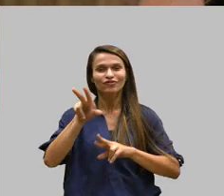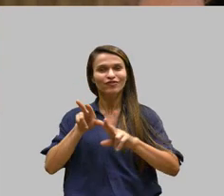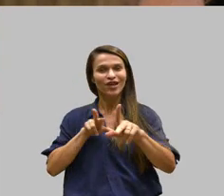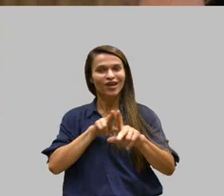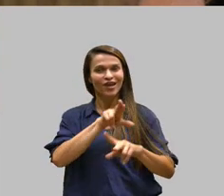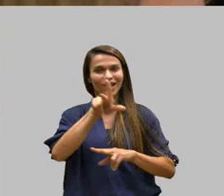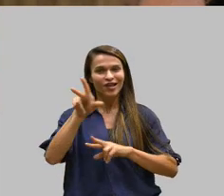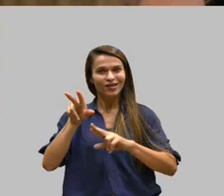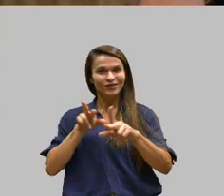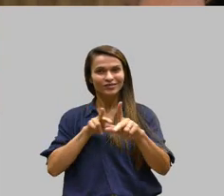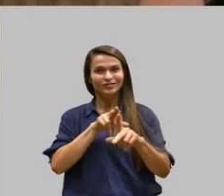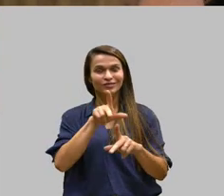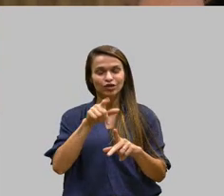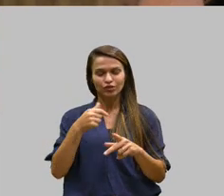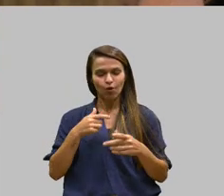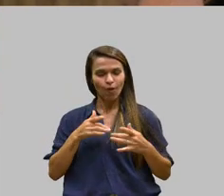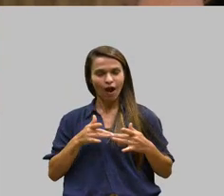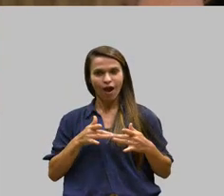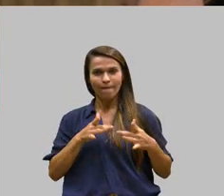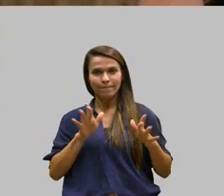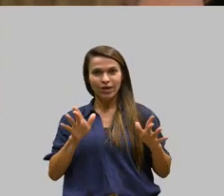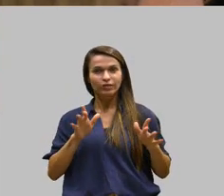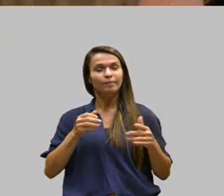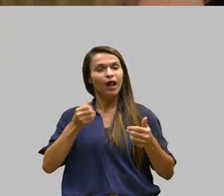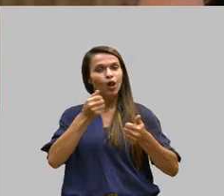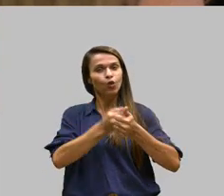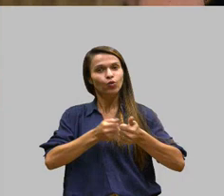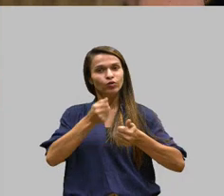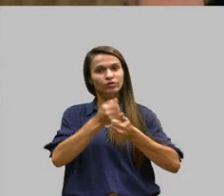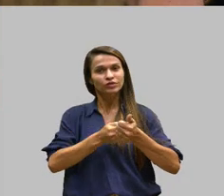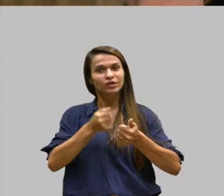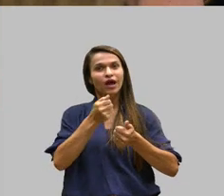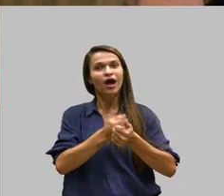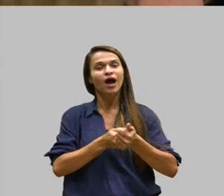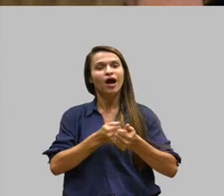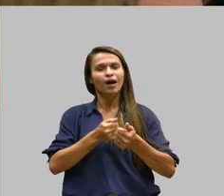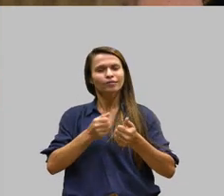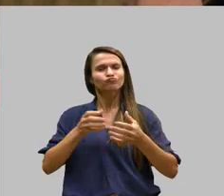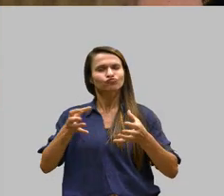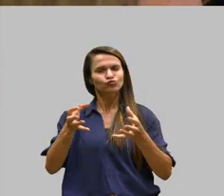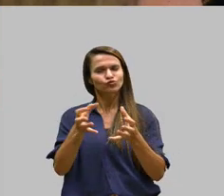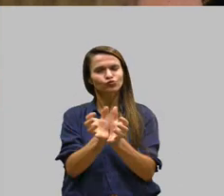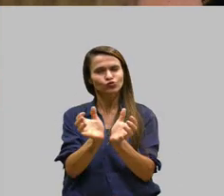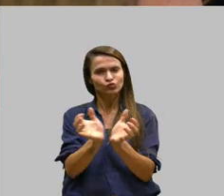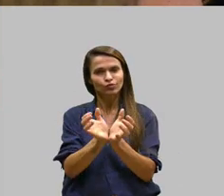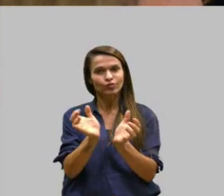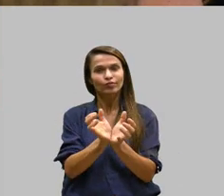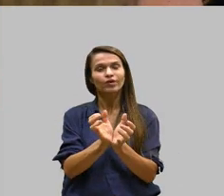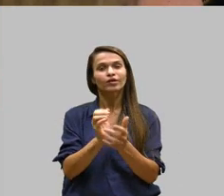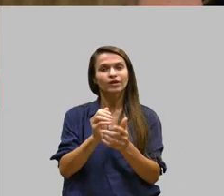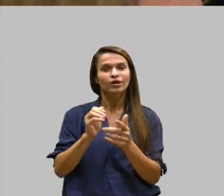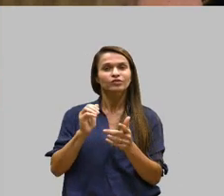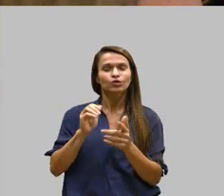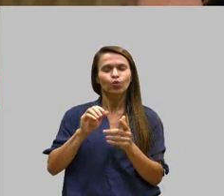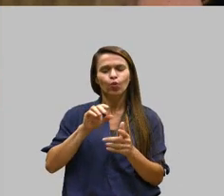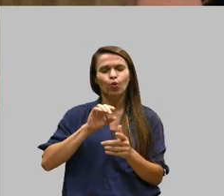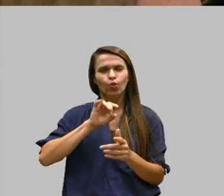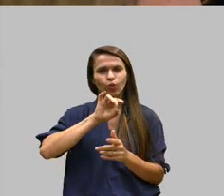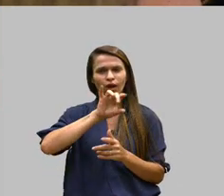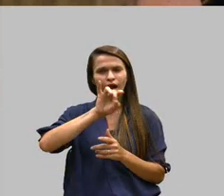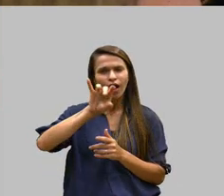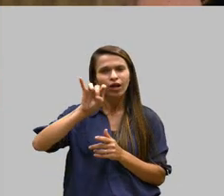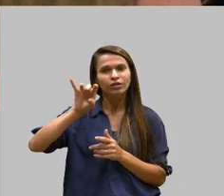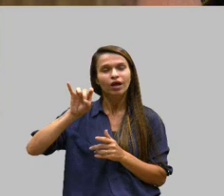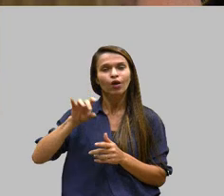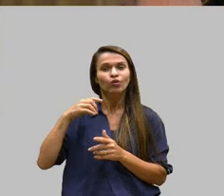disposição para lutar coletivamente com todas as associações pessoas da sociedade civil deputados e deputados